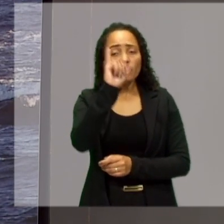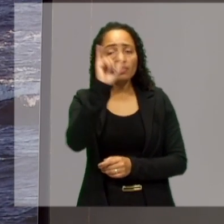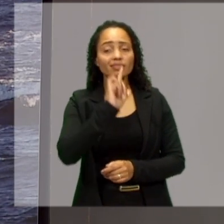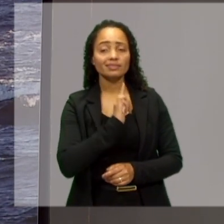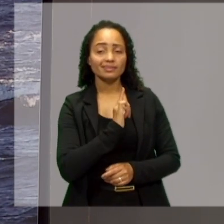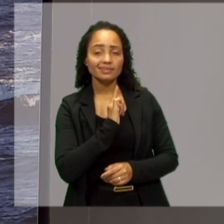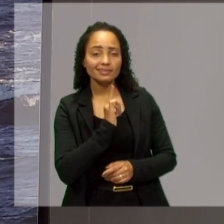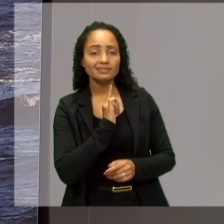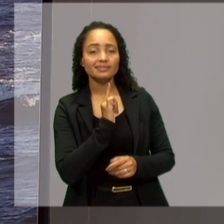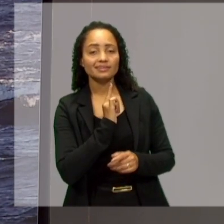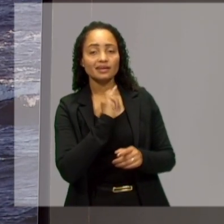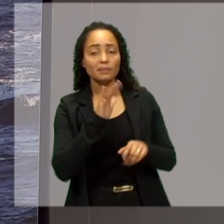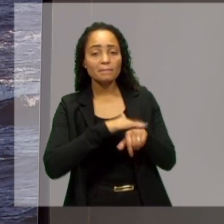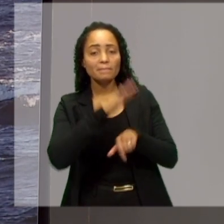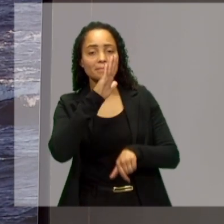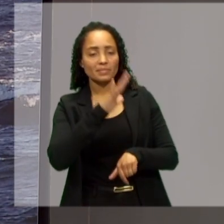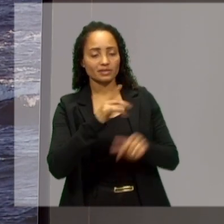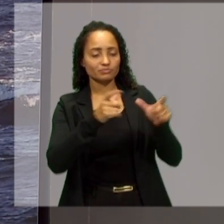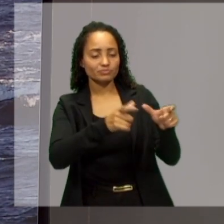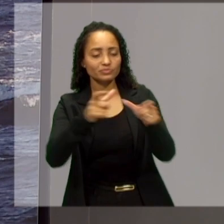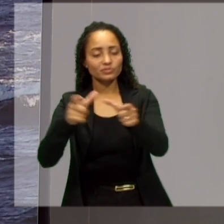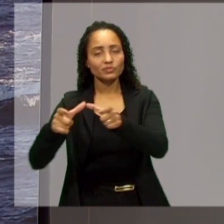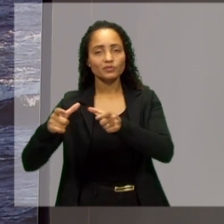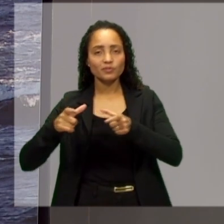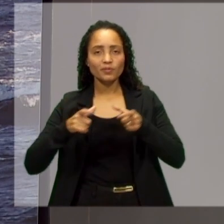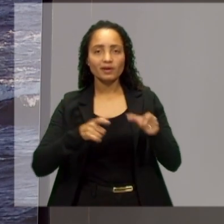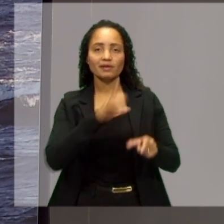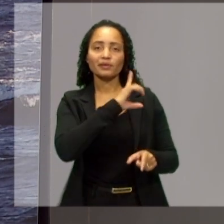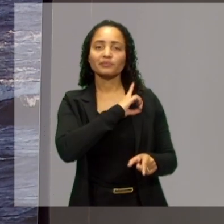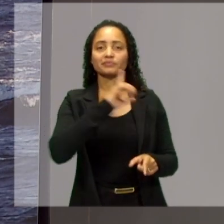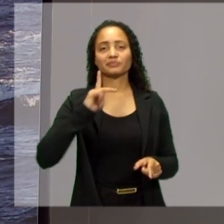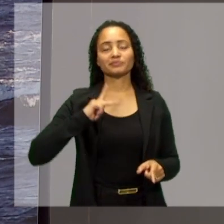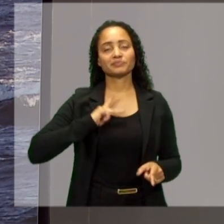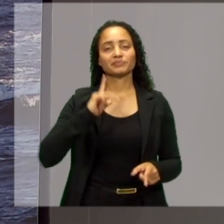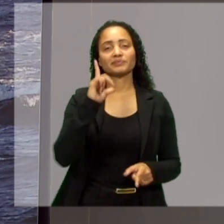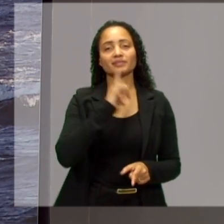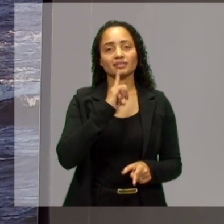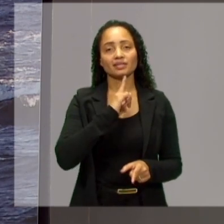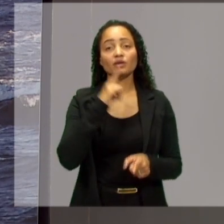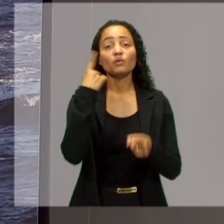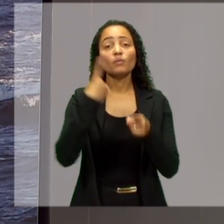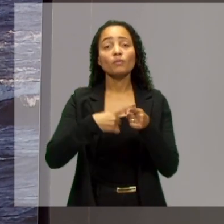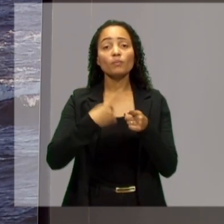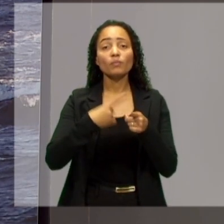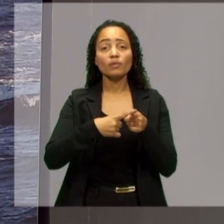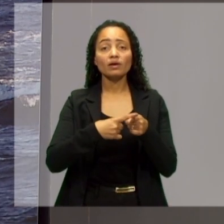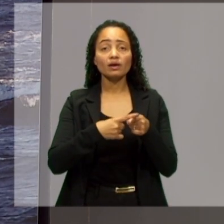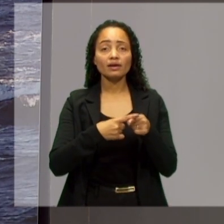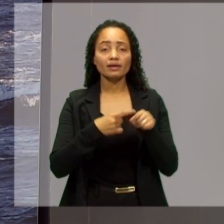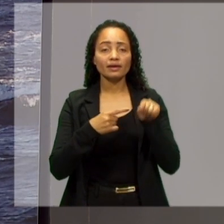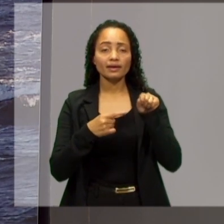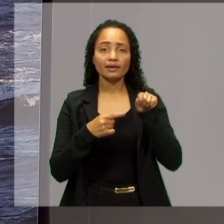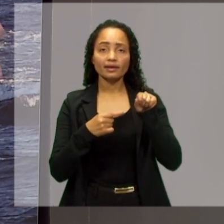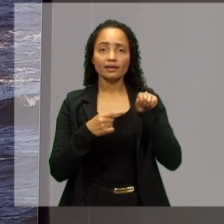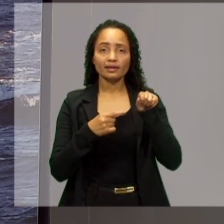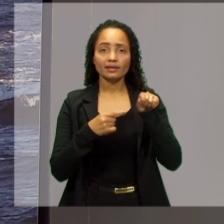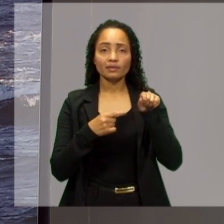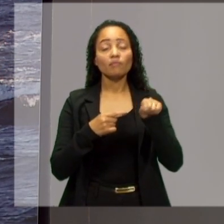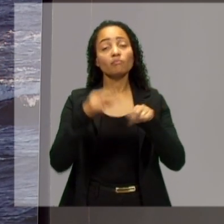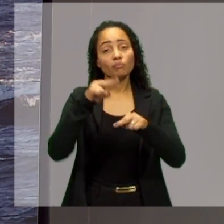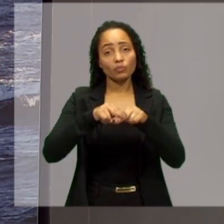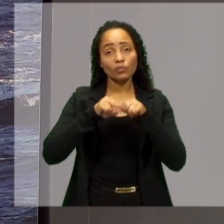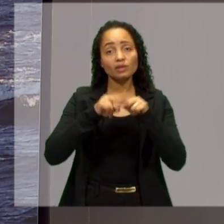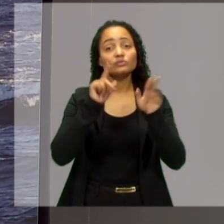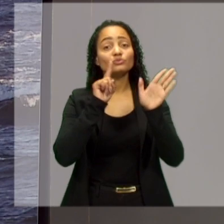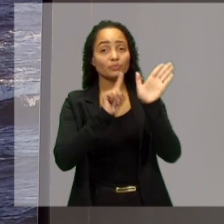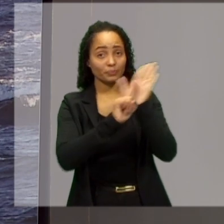vez mais unidades de Defensoria Pública, porque essa questão do dativo é o que... Por isso que eu lhe